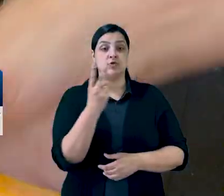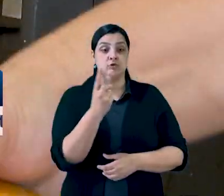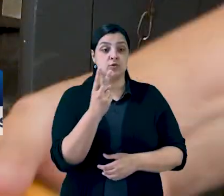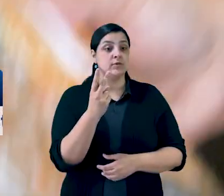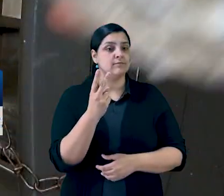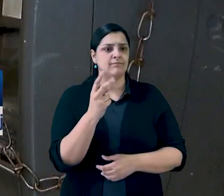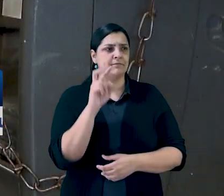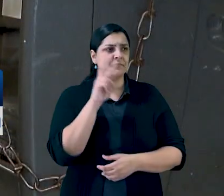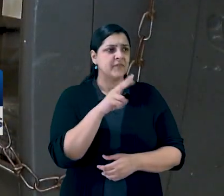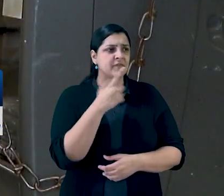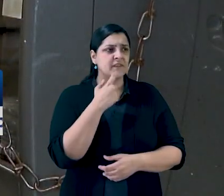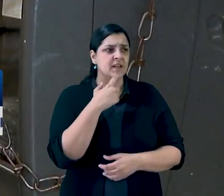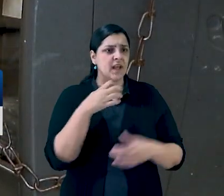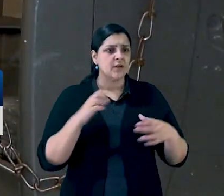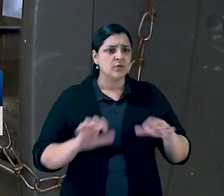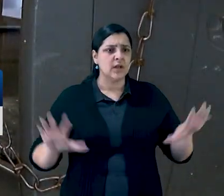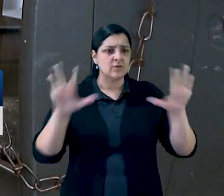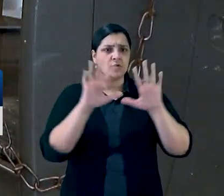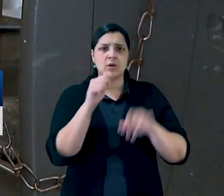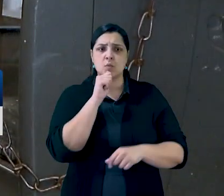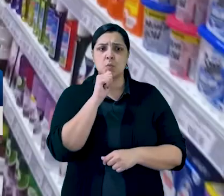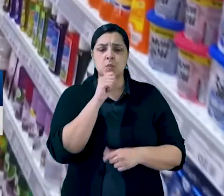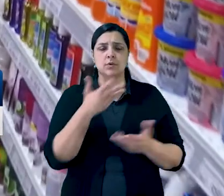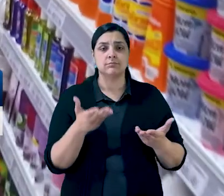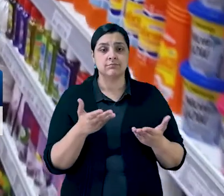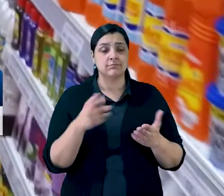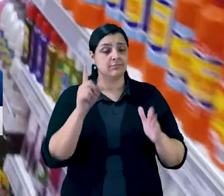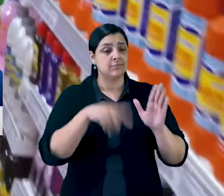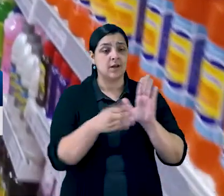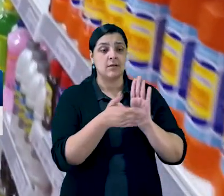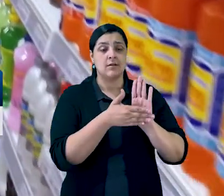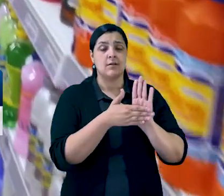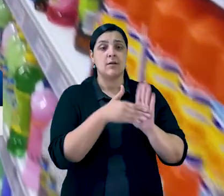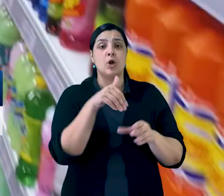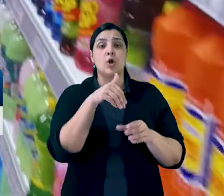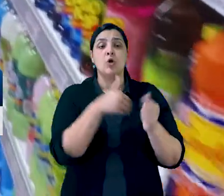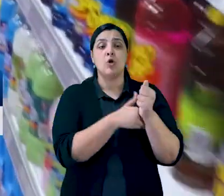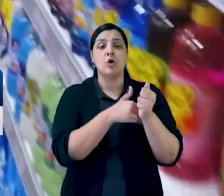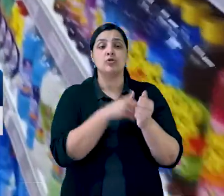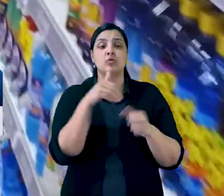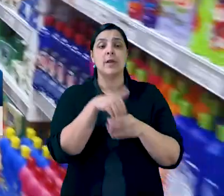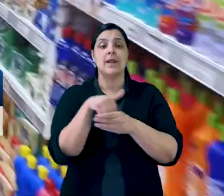de 2022 como feriados nacionais. Essa previsão constava no